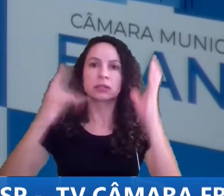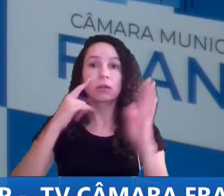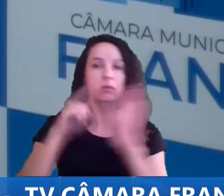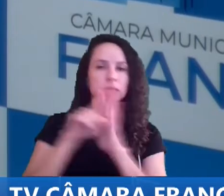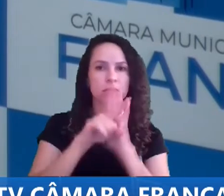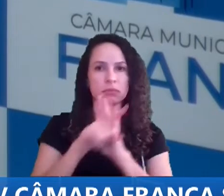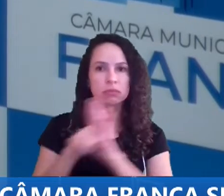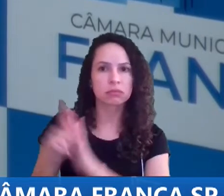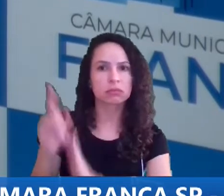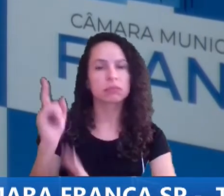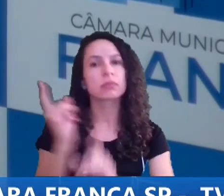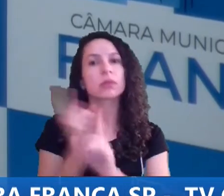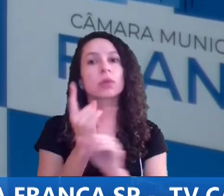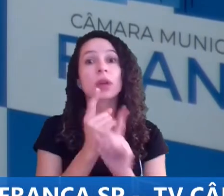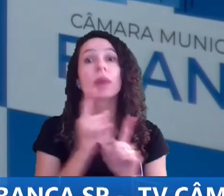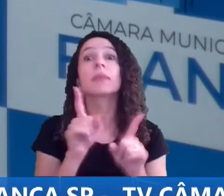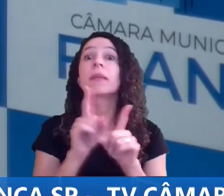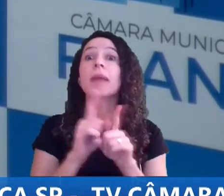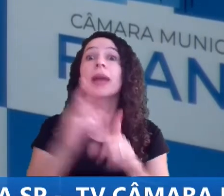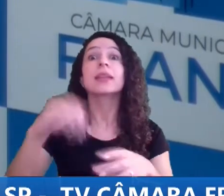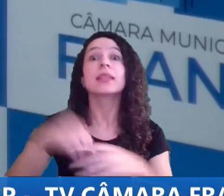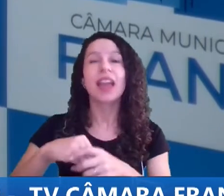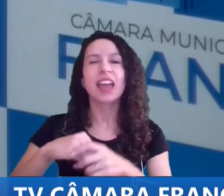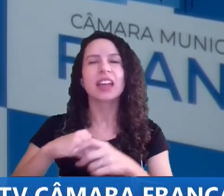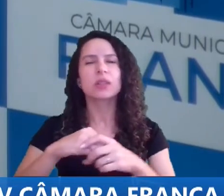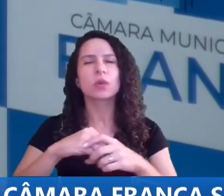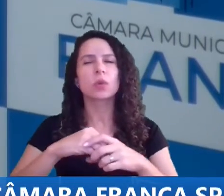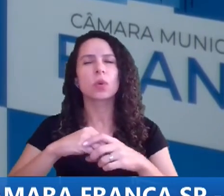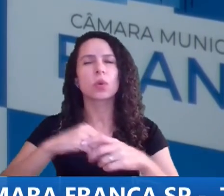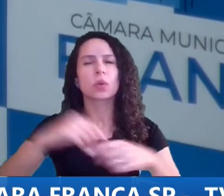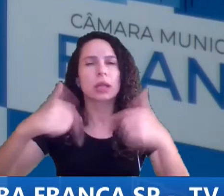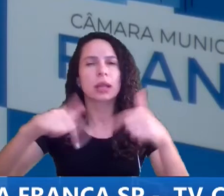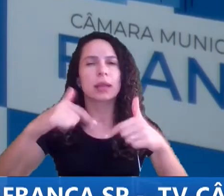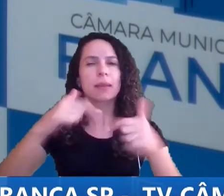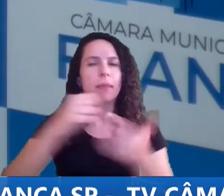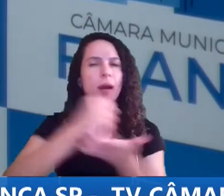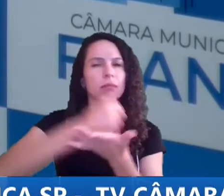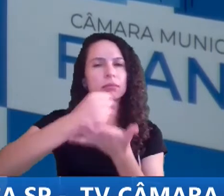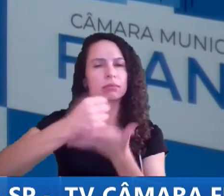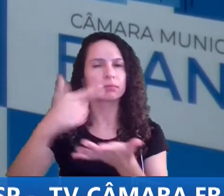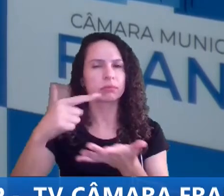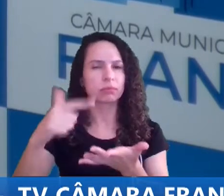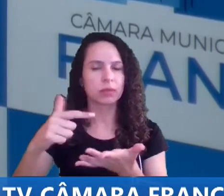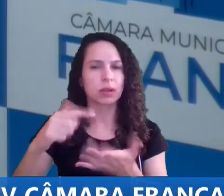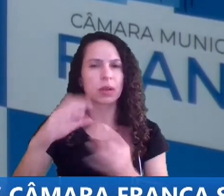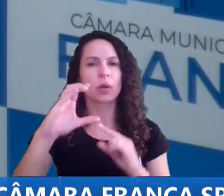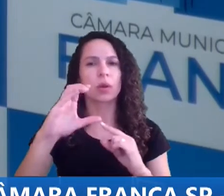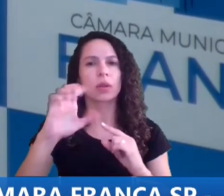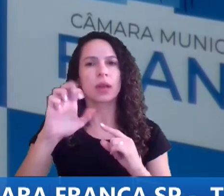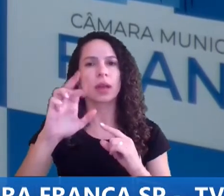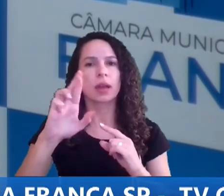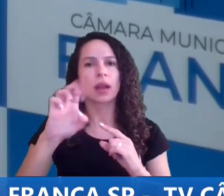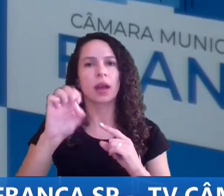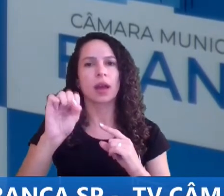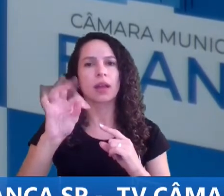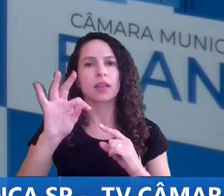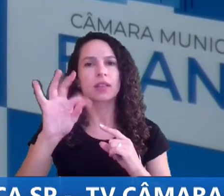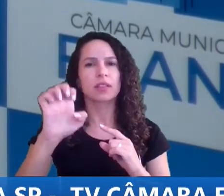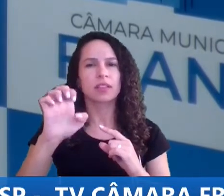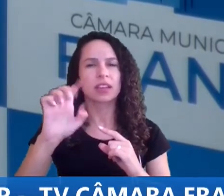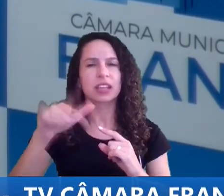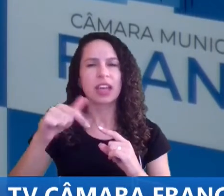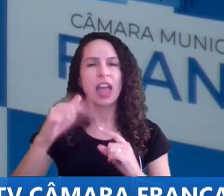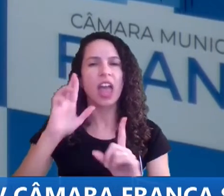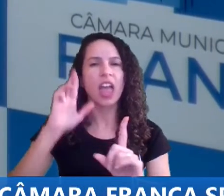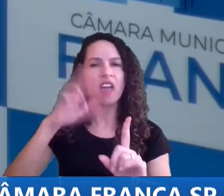atividades informais, né, o Sereste é o Centro de Referência da Saúde do Trabalhador de Franca, e a gente consegue verificar alguns dados ali